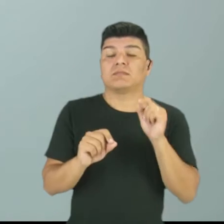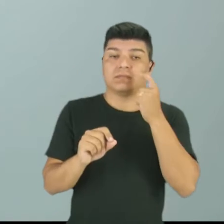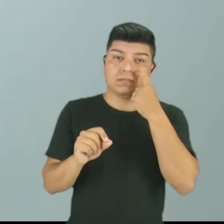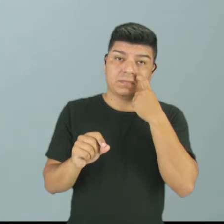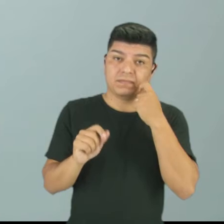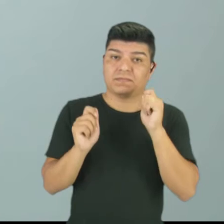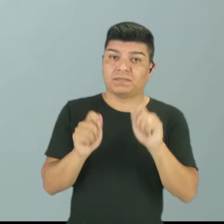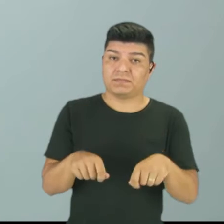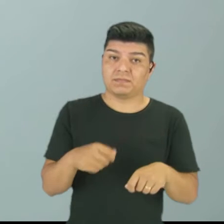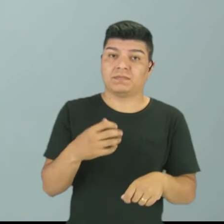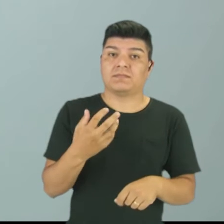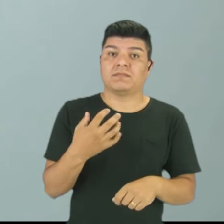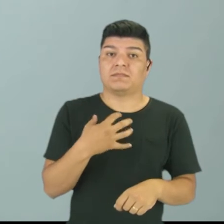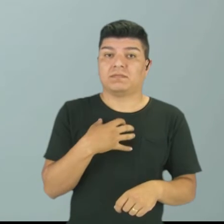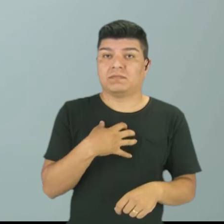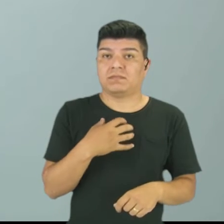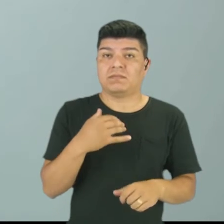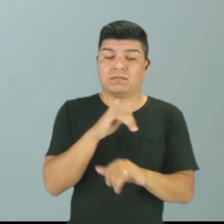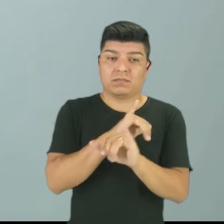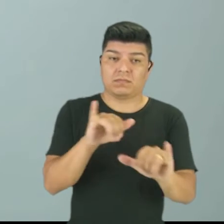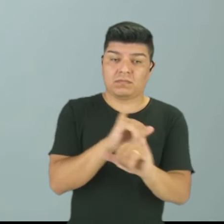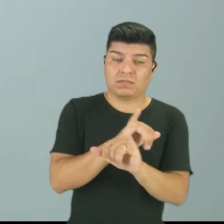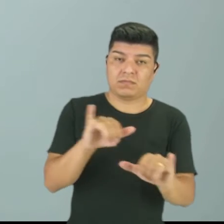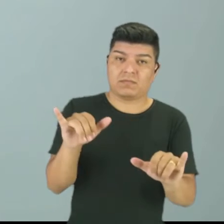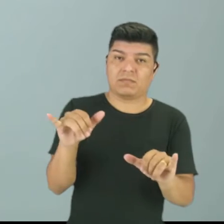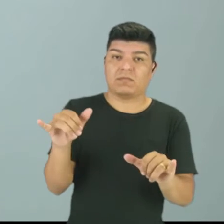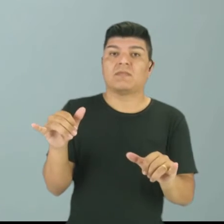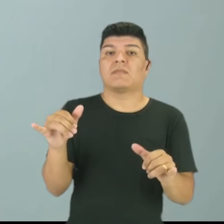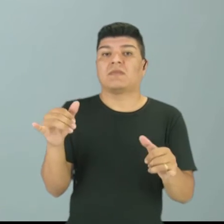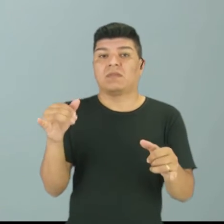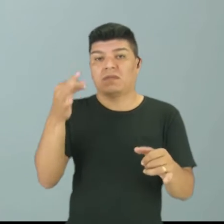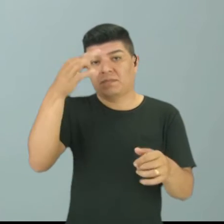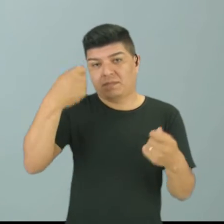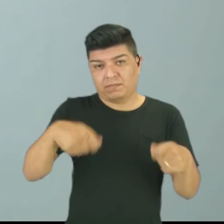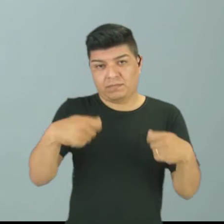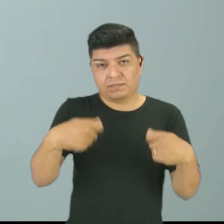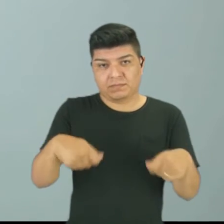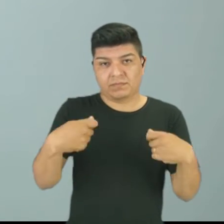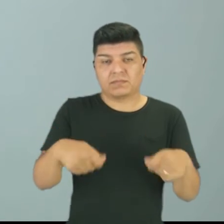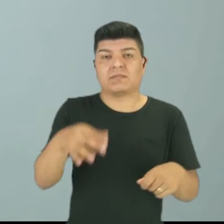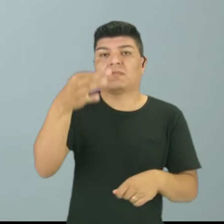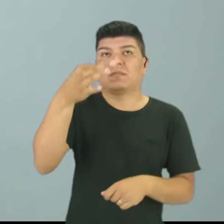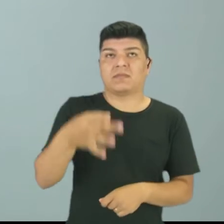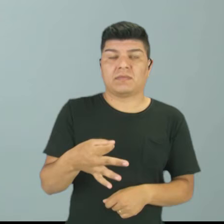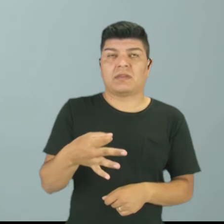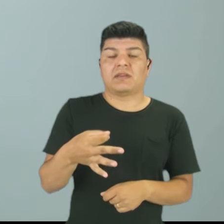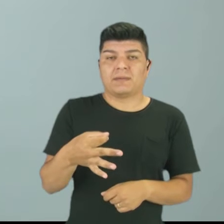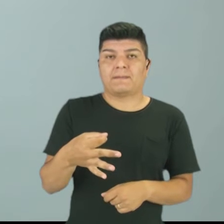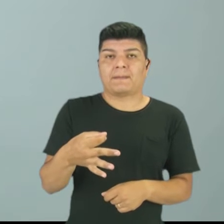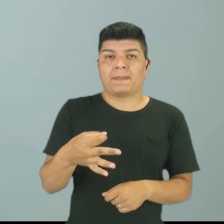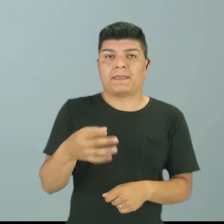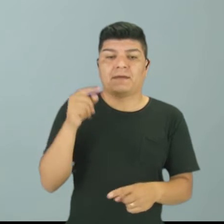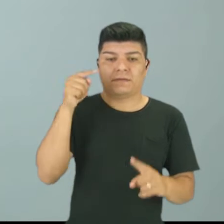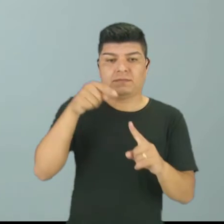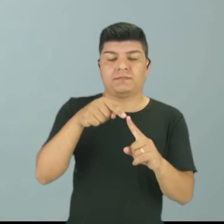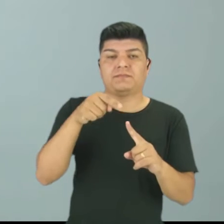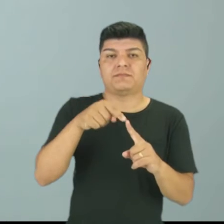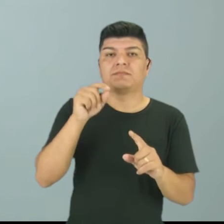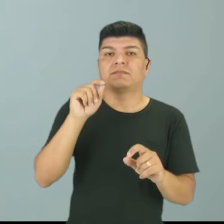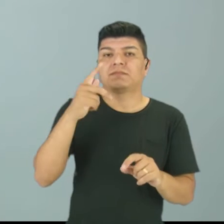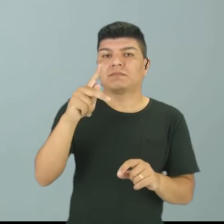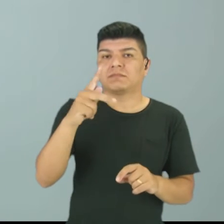capacidade de você suprimir algumas informações e colocações necessárias, certamente o seu objetivo